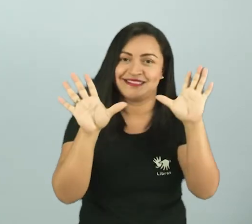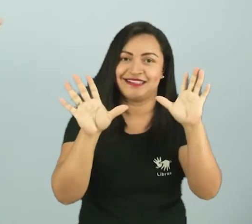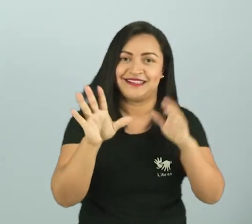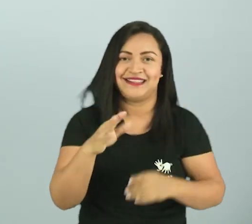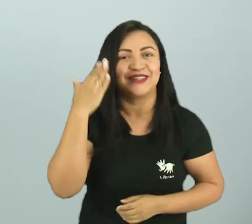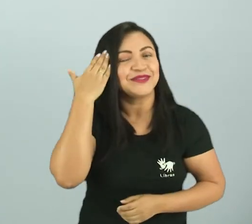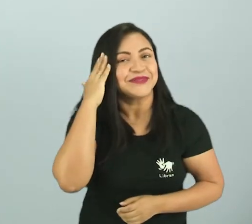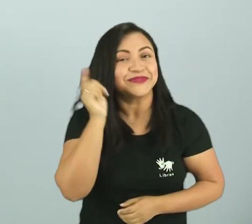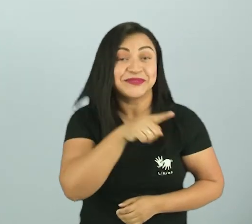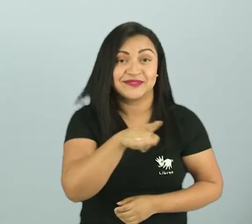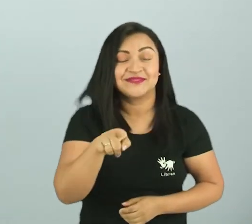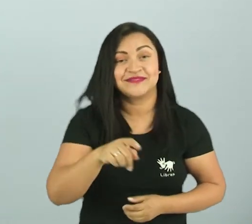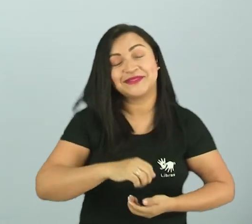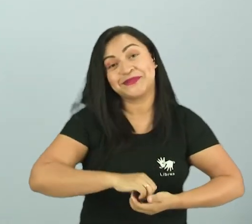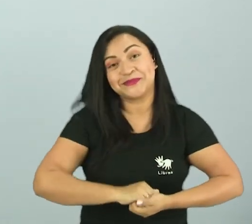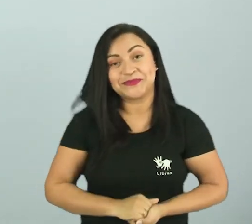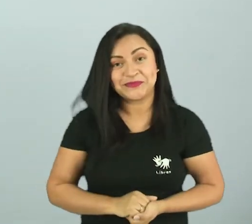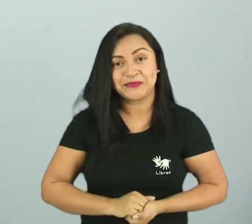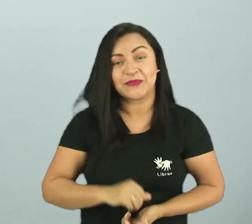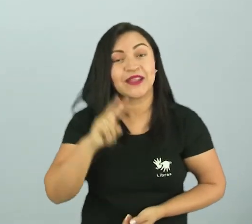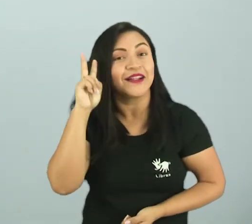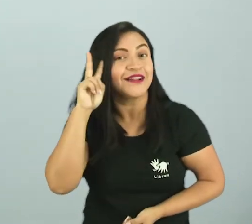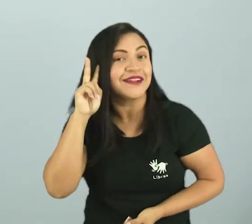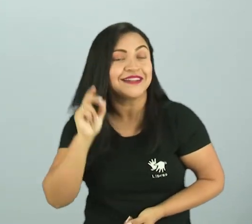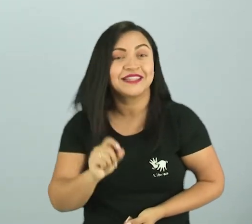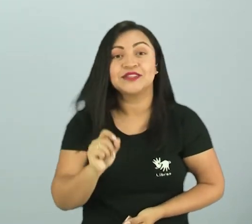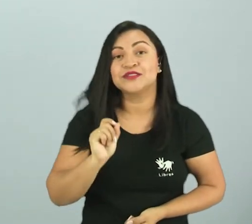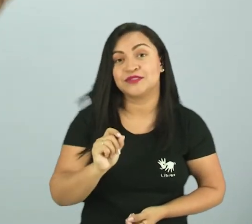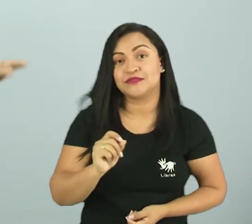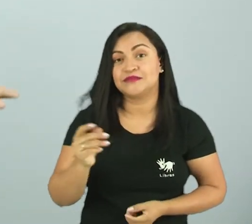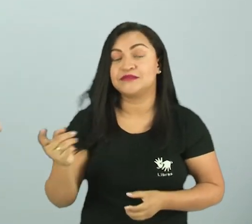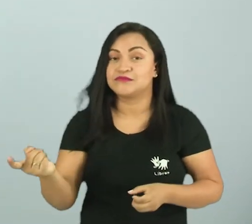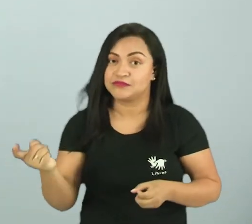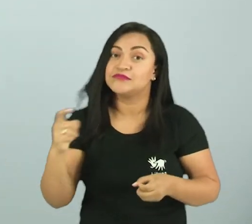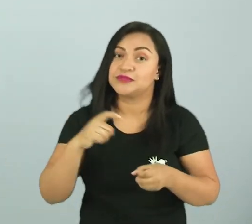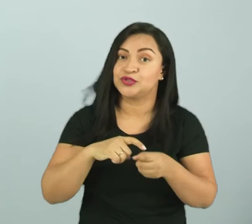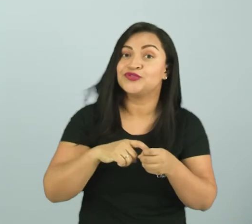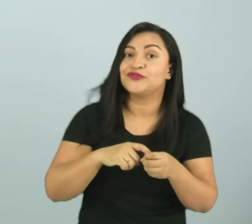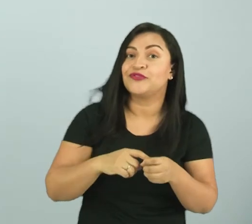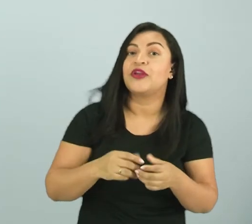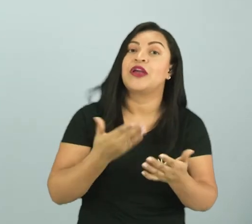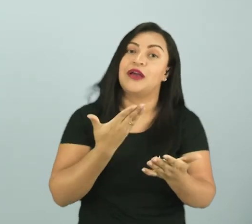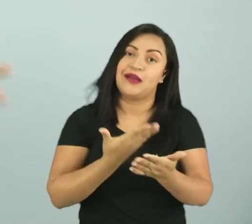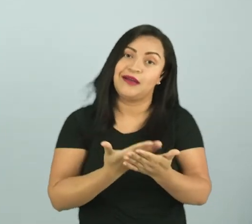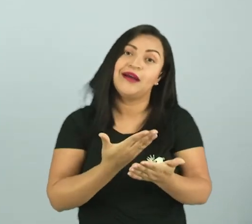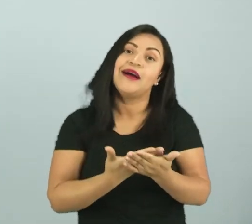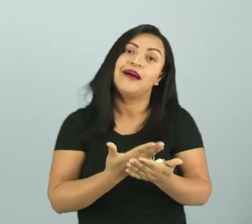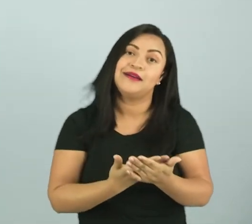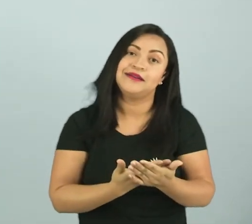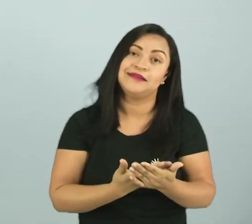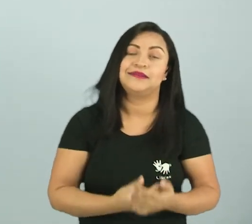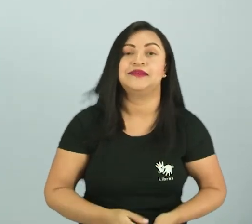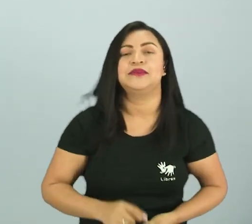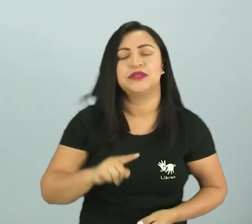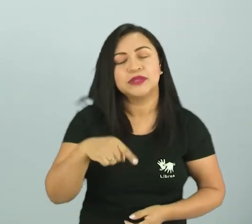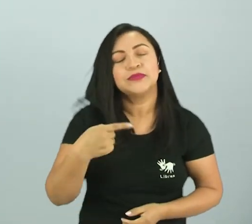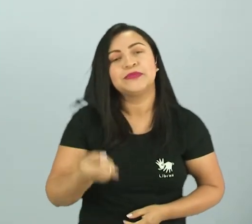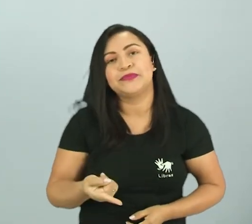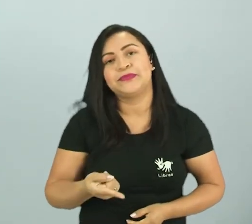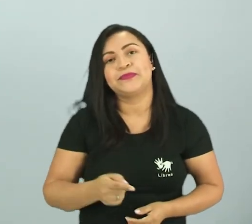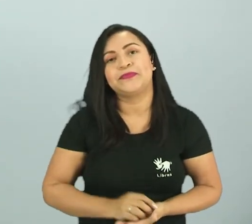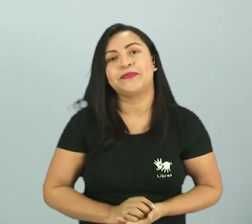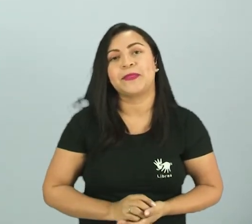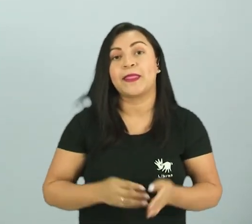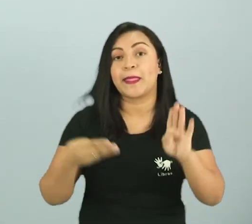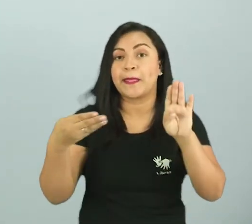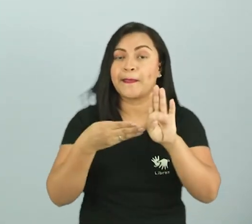fácil compreensão para vocês. Lembrando que vocês podem retornar ao vídeo, ao slide